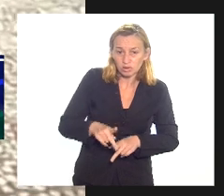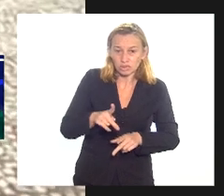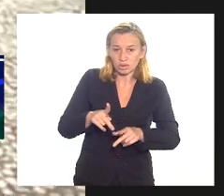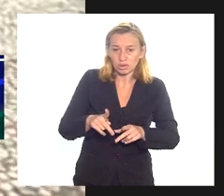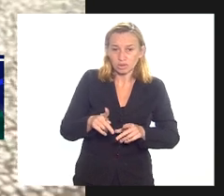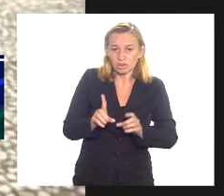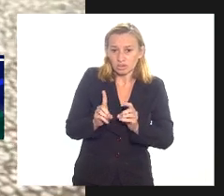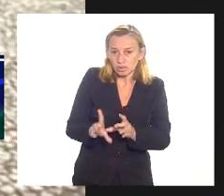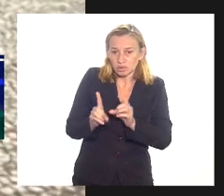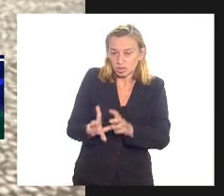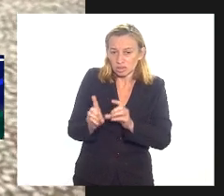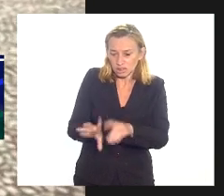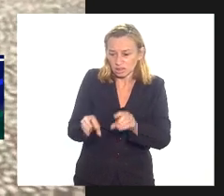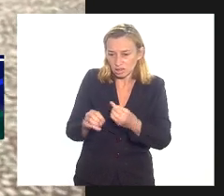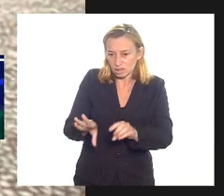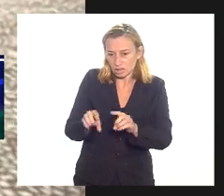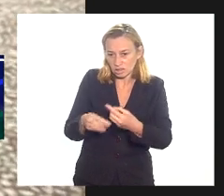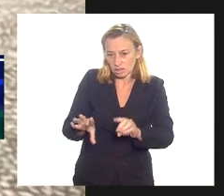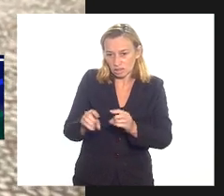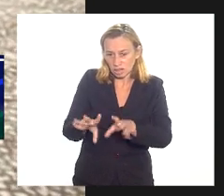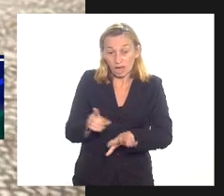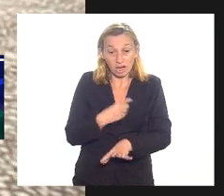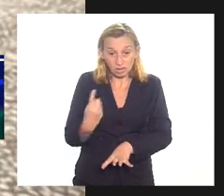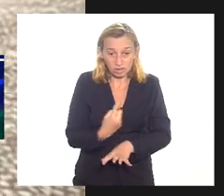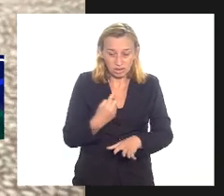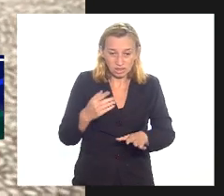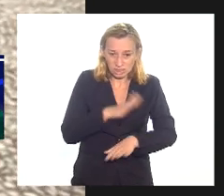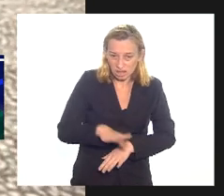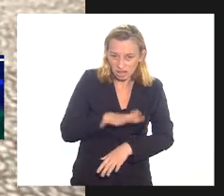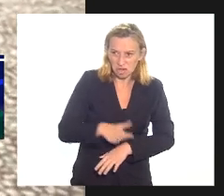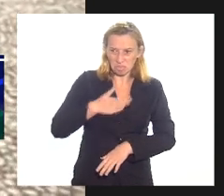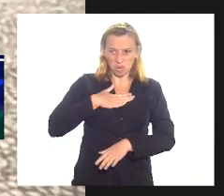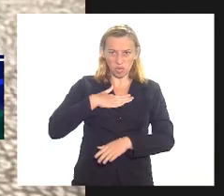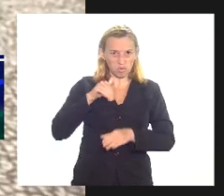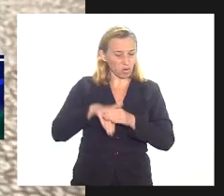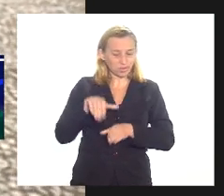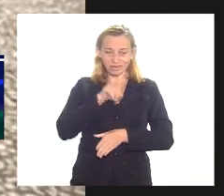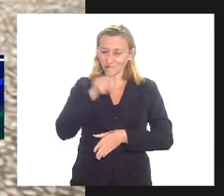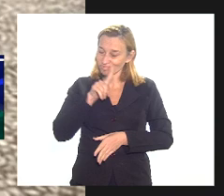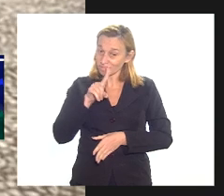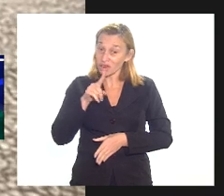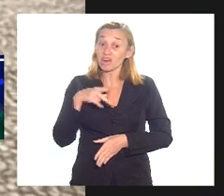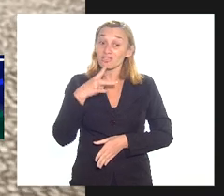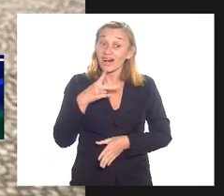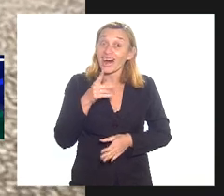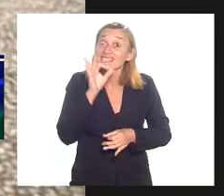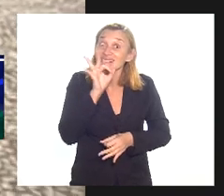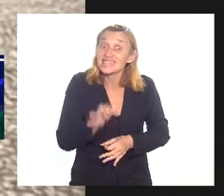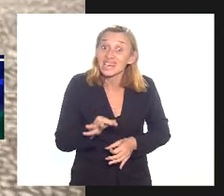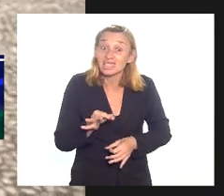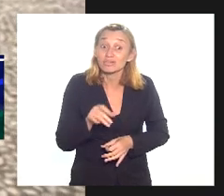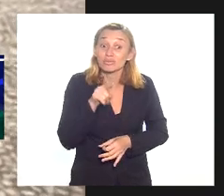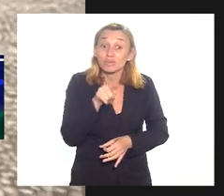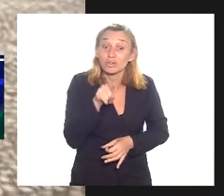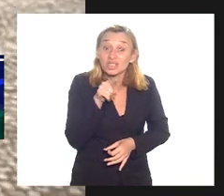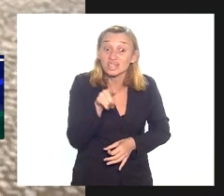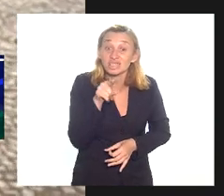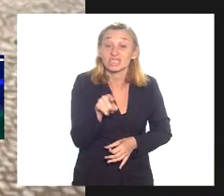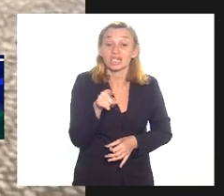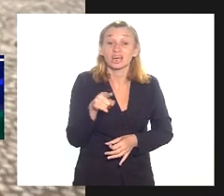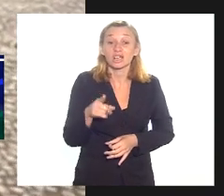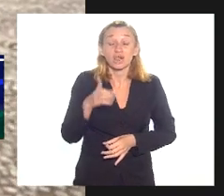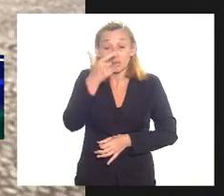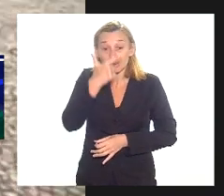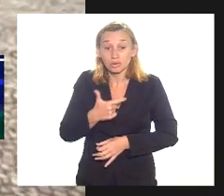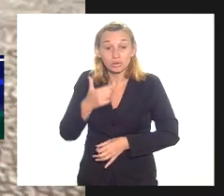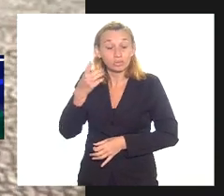as nossas crianças. Mas não foi com o meu voto. Eu quero deixar claro aqui a você, eleitor, que eu sou um dos deputados